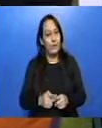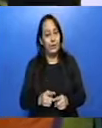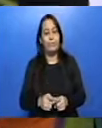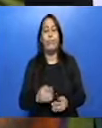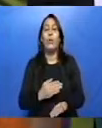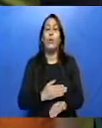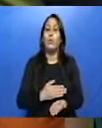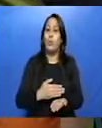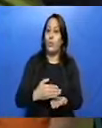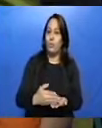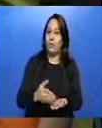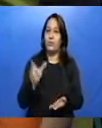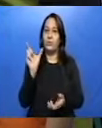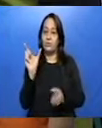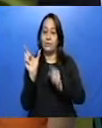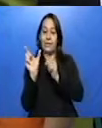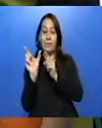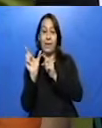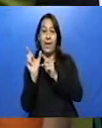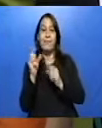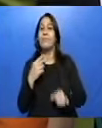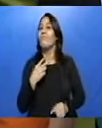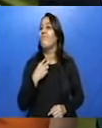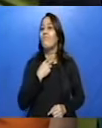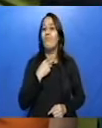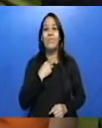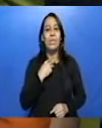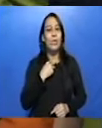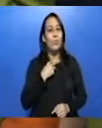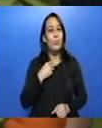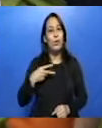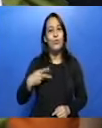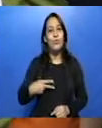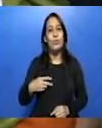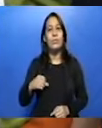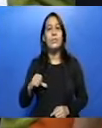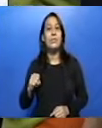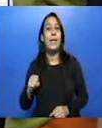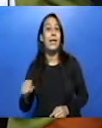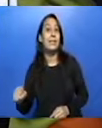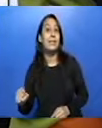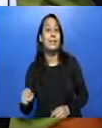S. Então, vamos lá comigo, rapidinho. Por quê?